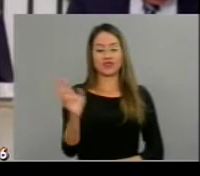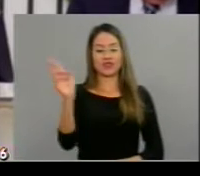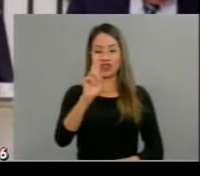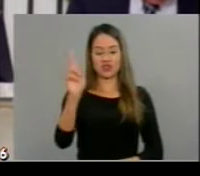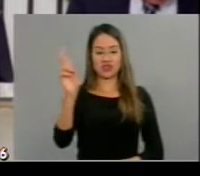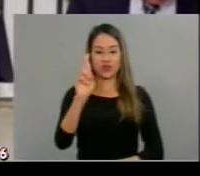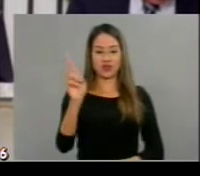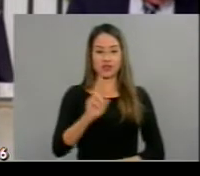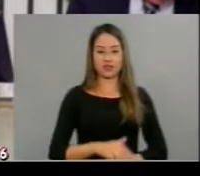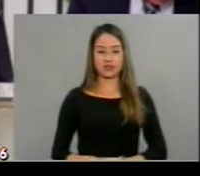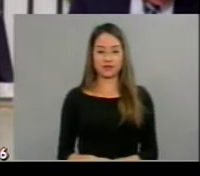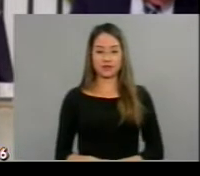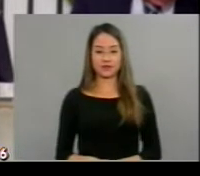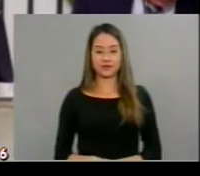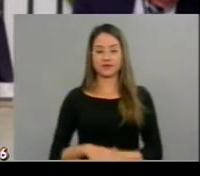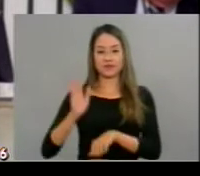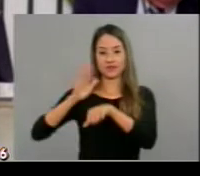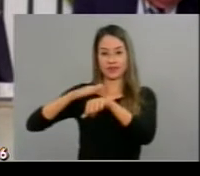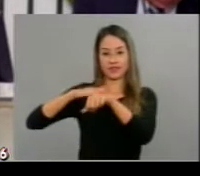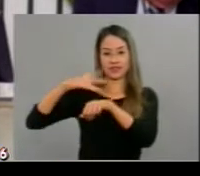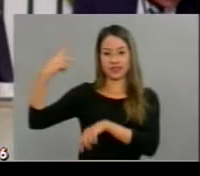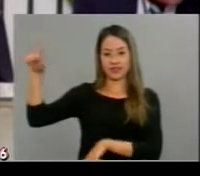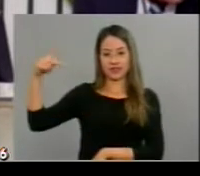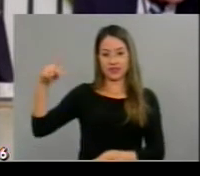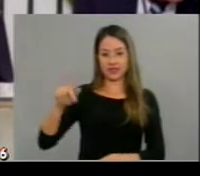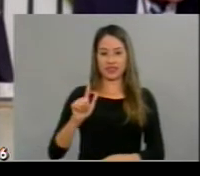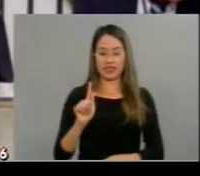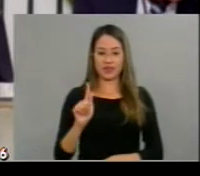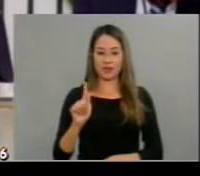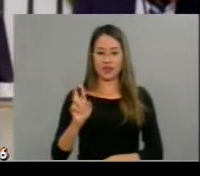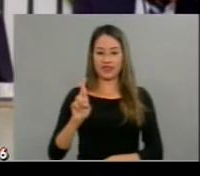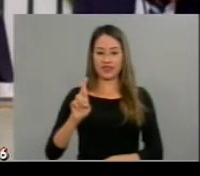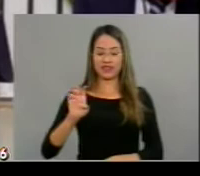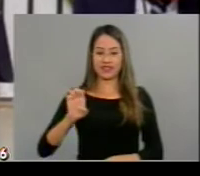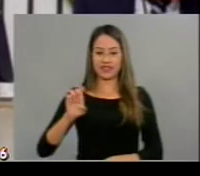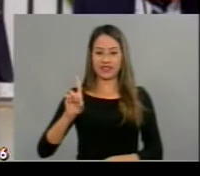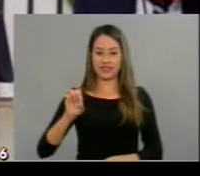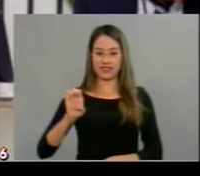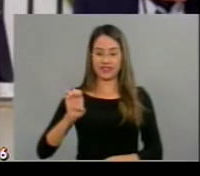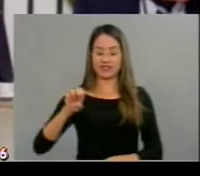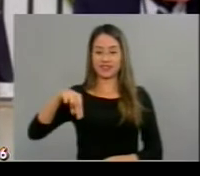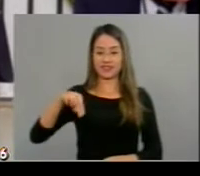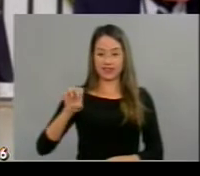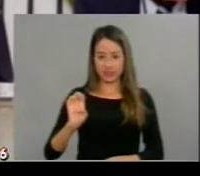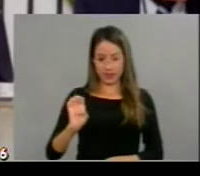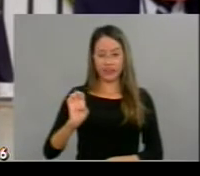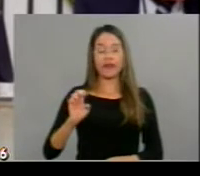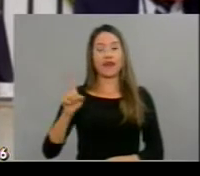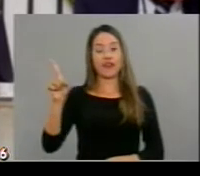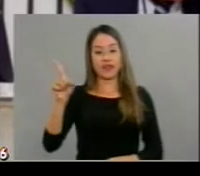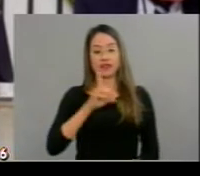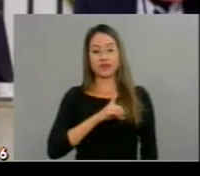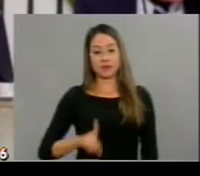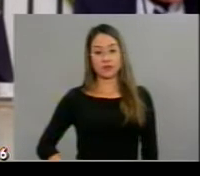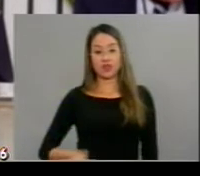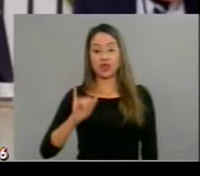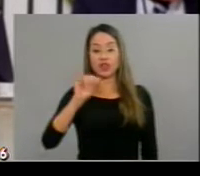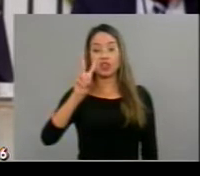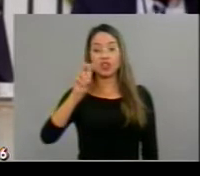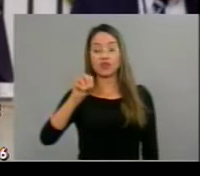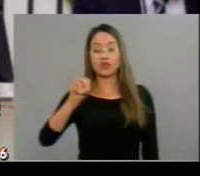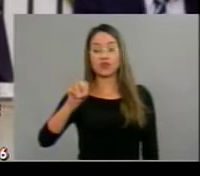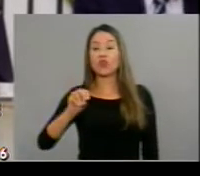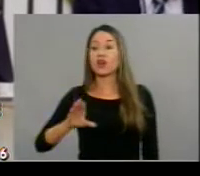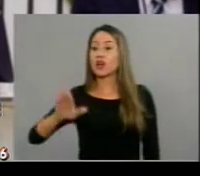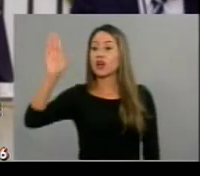doação, foi o próprio Grendene, a campanha do candidato e deputado aqui, Ivo Gomes, à Prefeitura de Sobral.